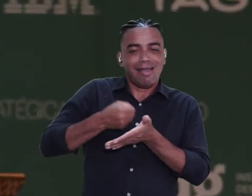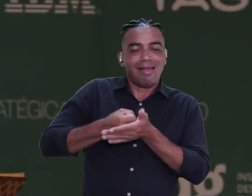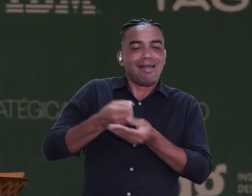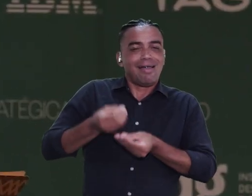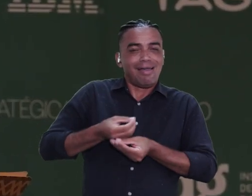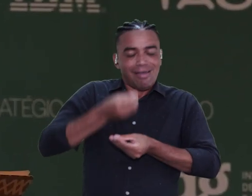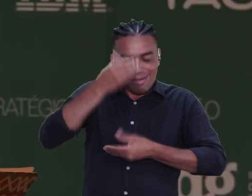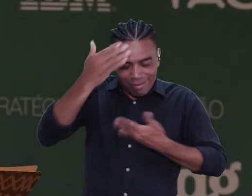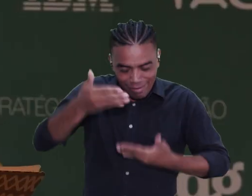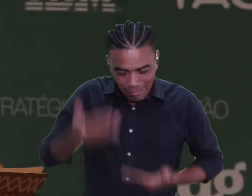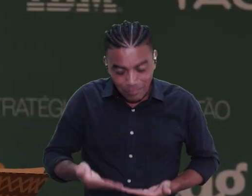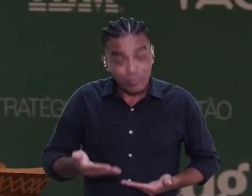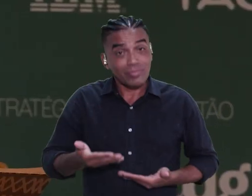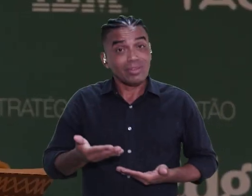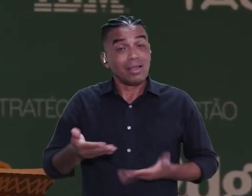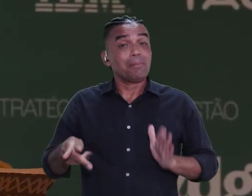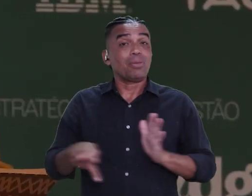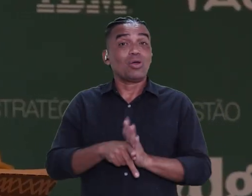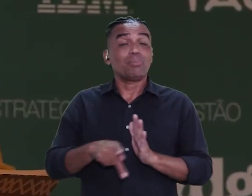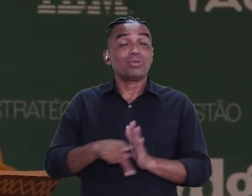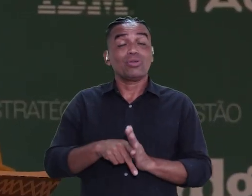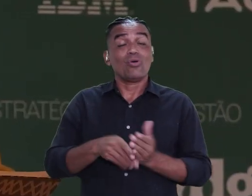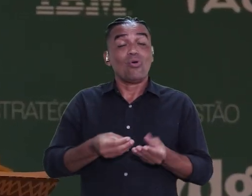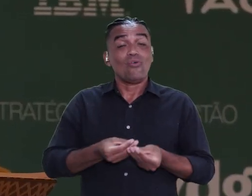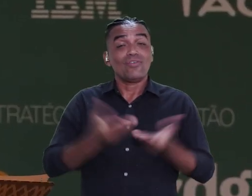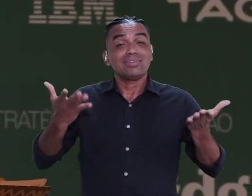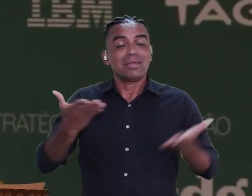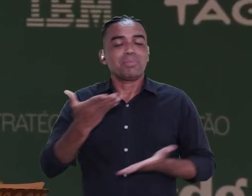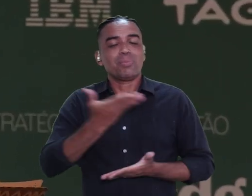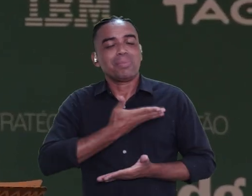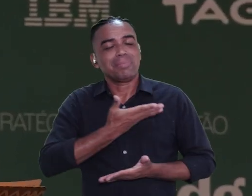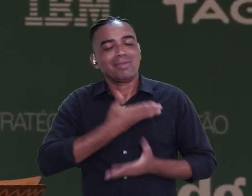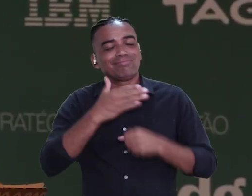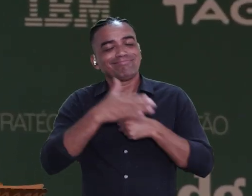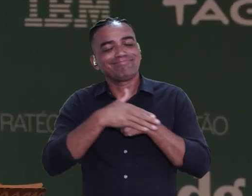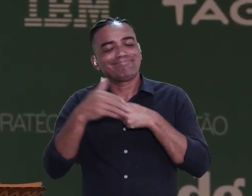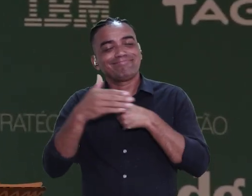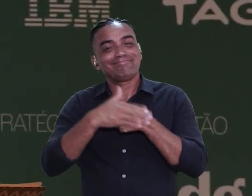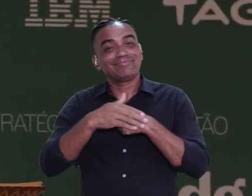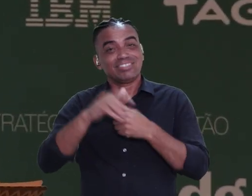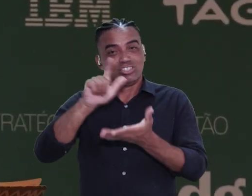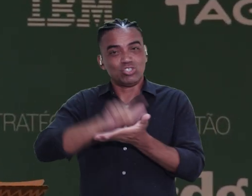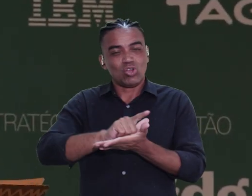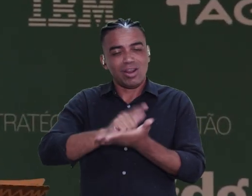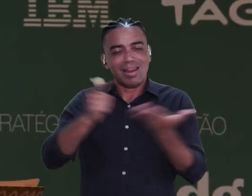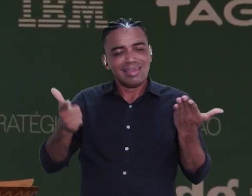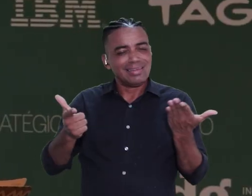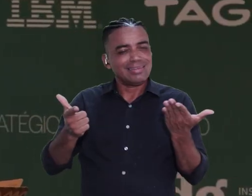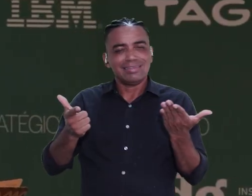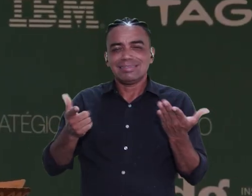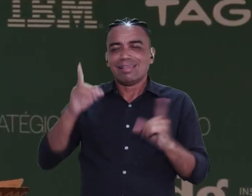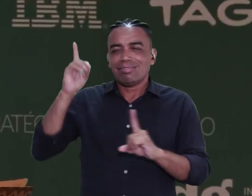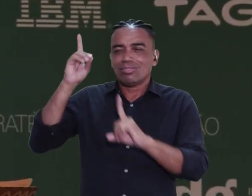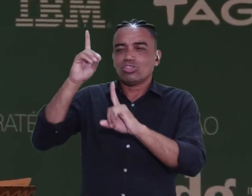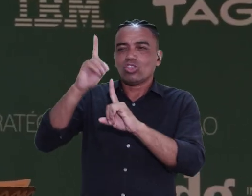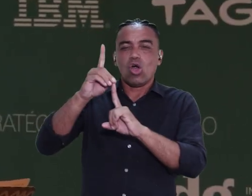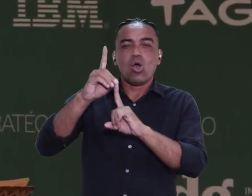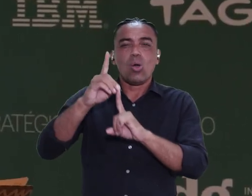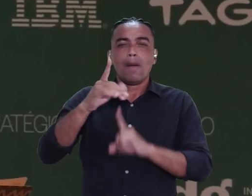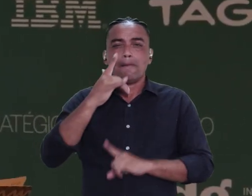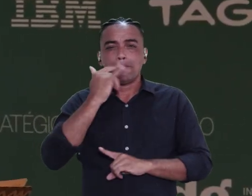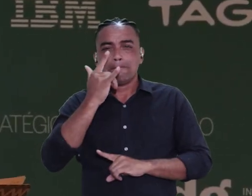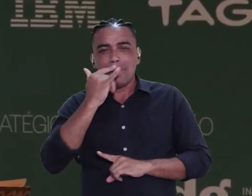torno de poesia a um amigo muito, muito, muito querido, jornalista talentoso,